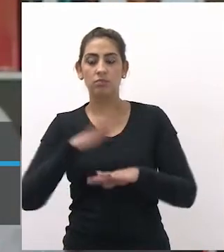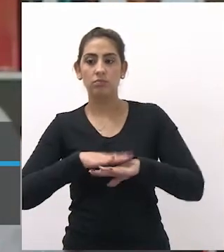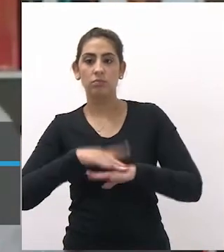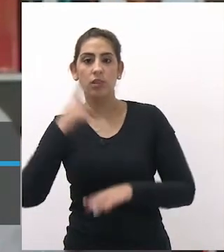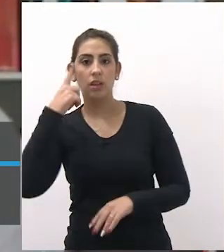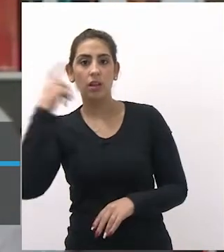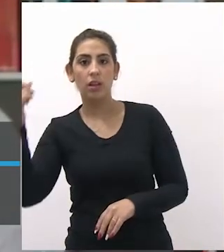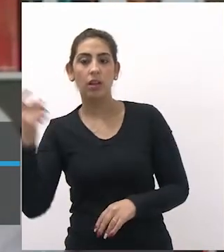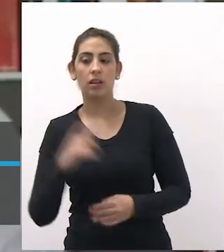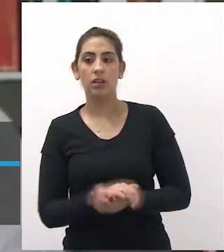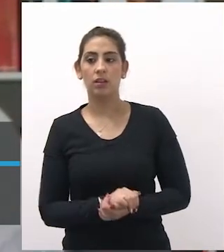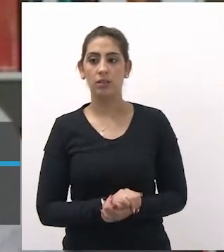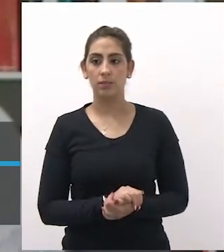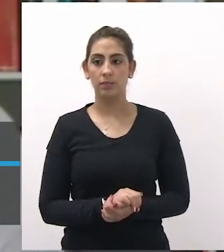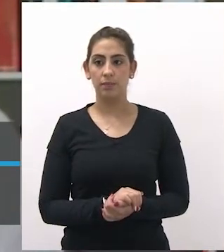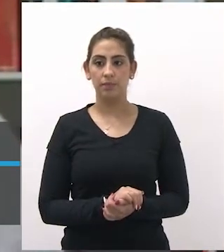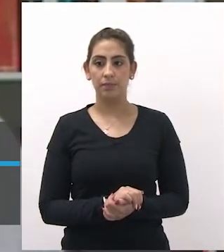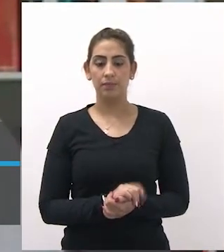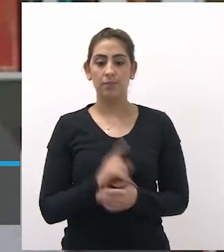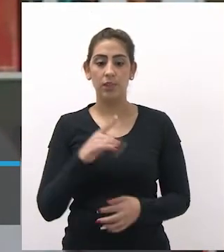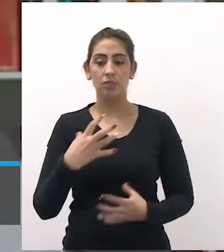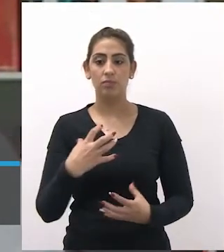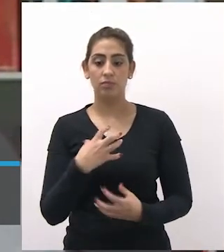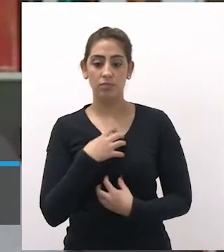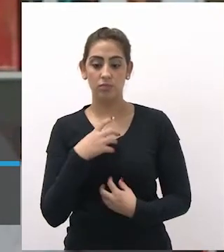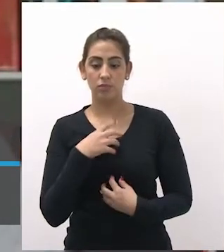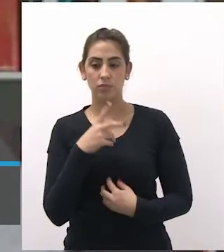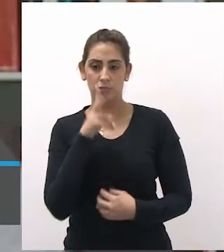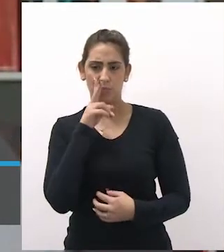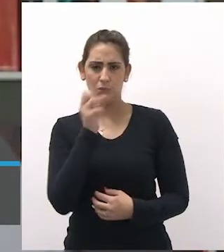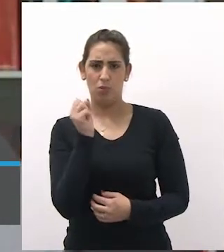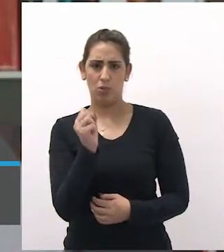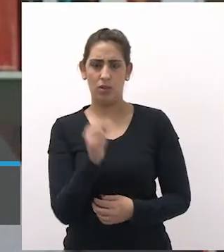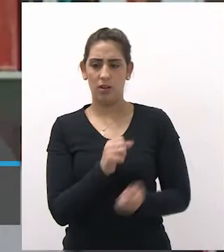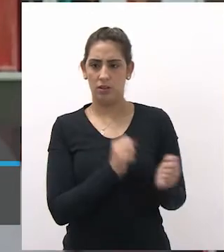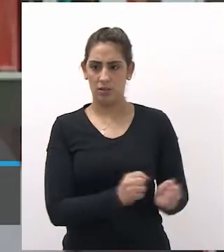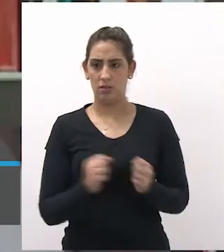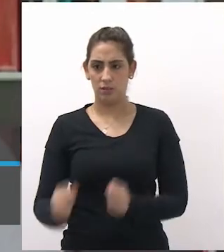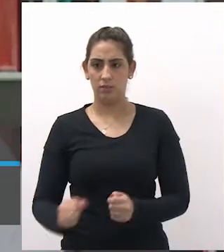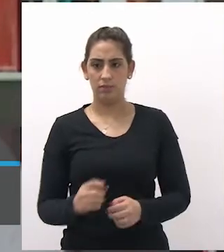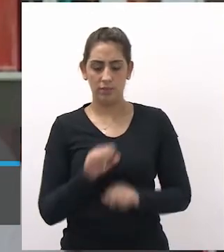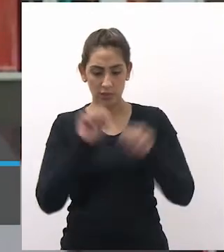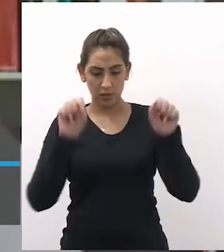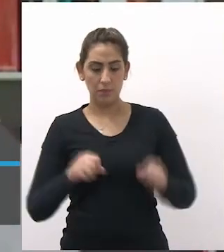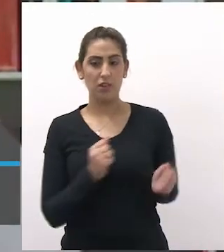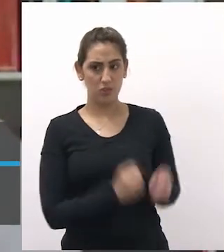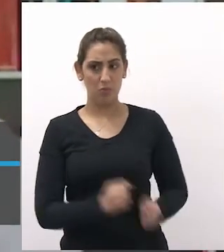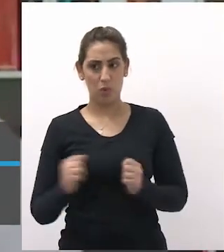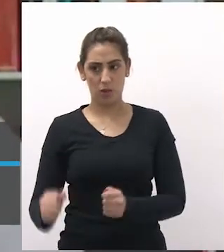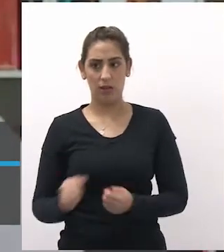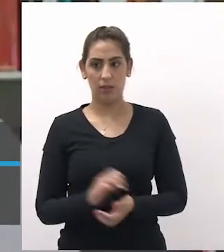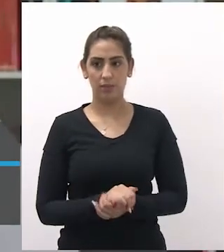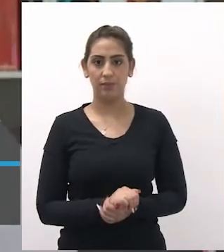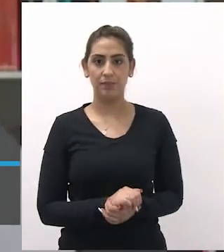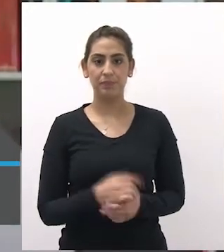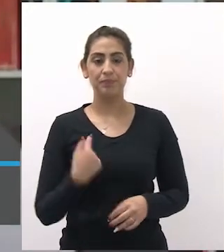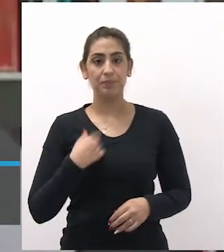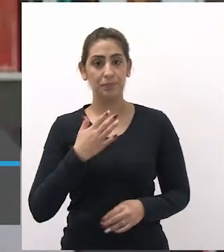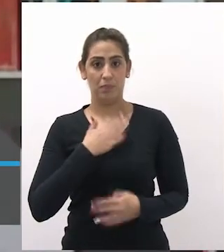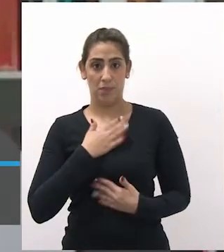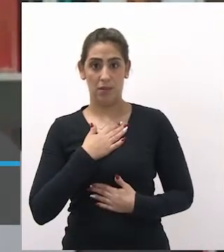é uma situação de poder, o racismo, na verdade, é um sistema de poder, infelizmente. Então, para mim, a